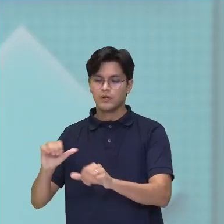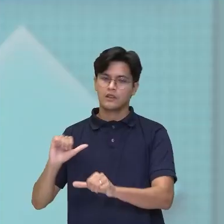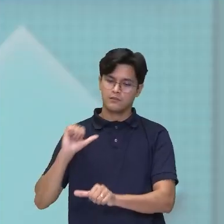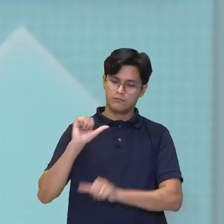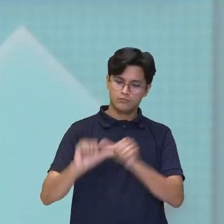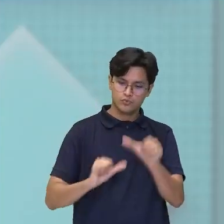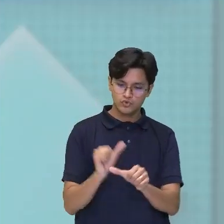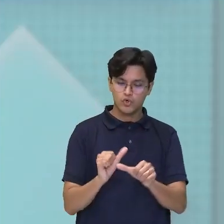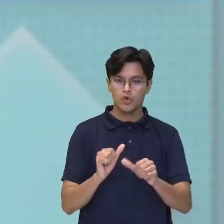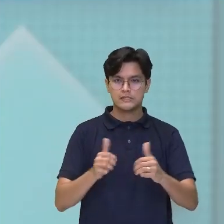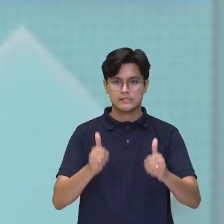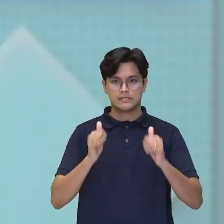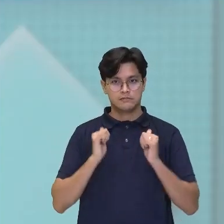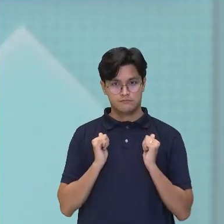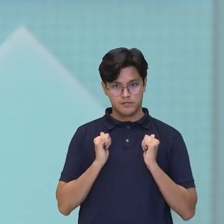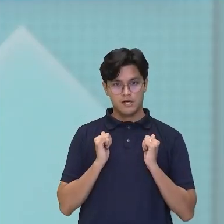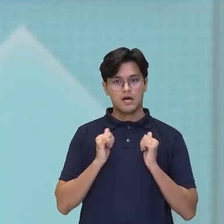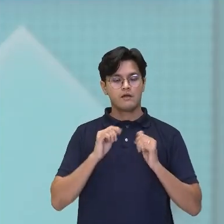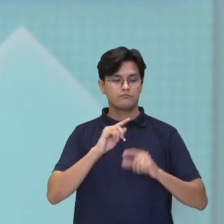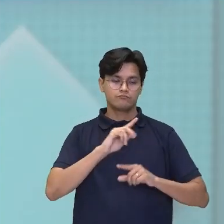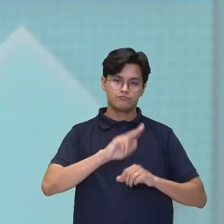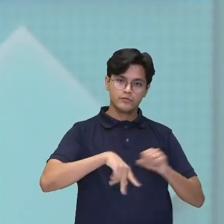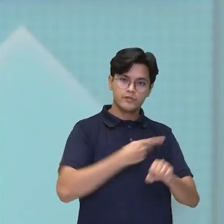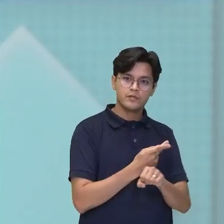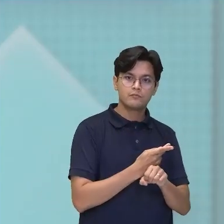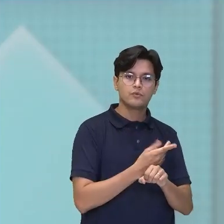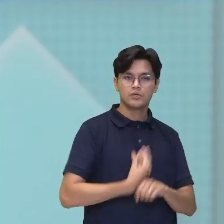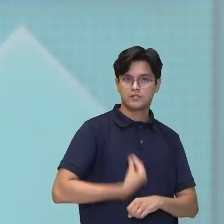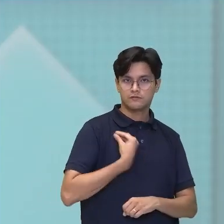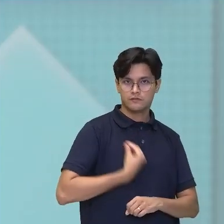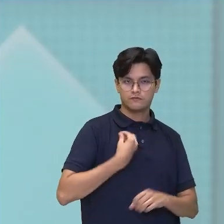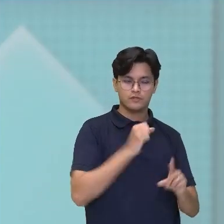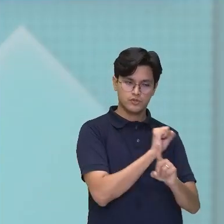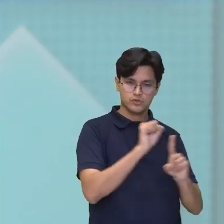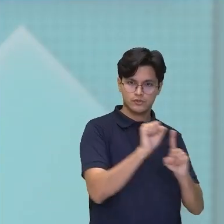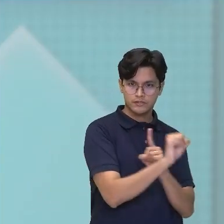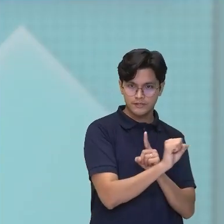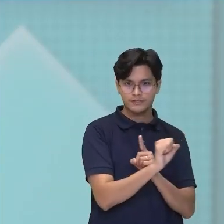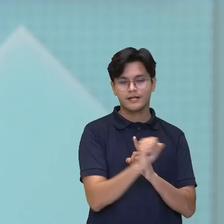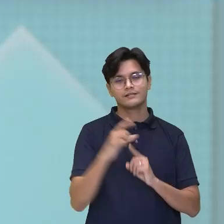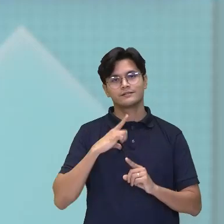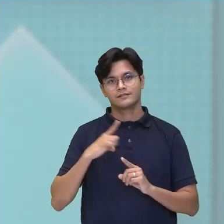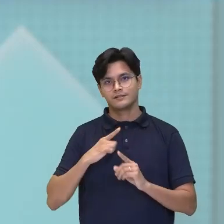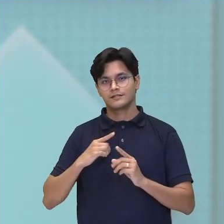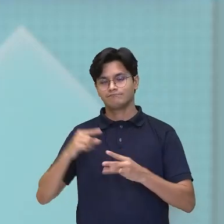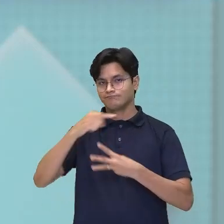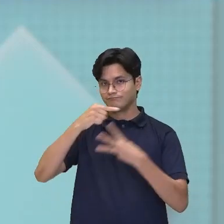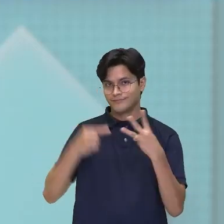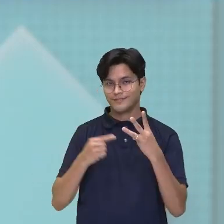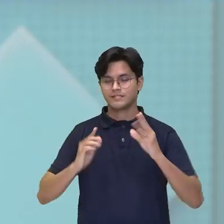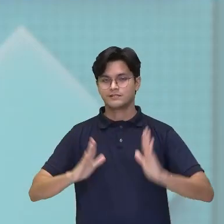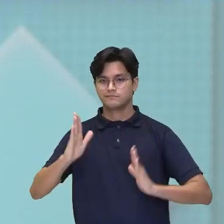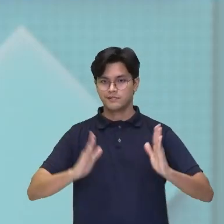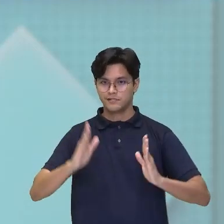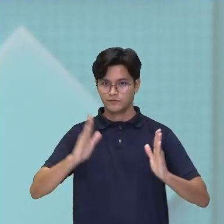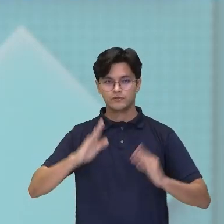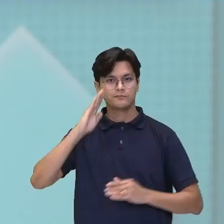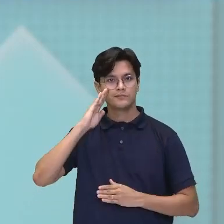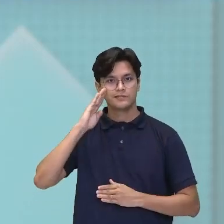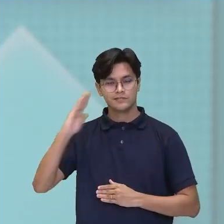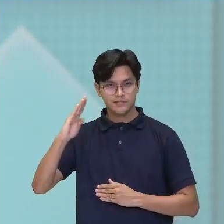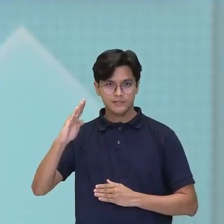sedentário, mas começou a viver em sociedade nesses 3 grandes períodos que levaram milhares e milhares de anos